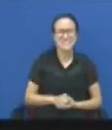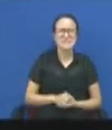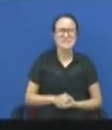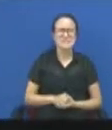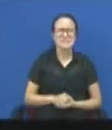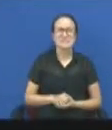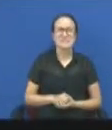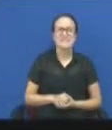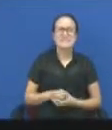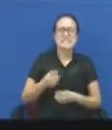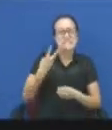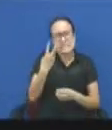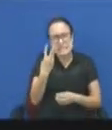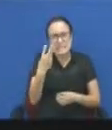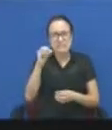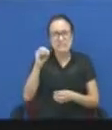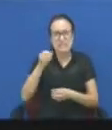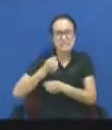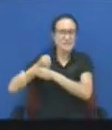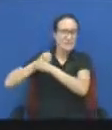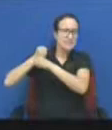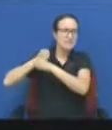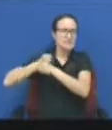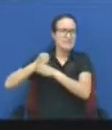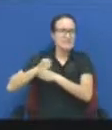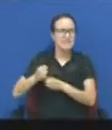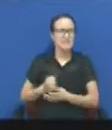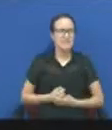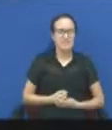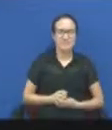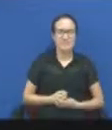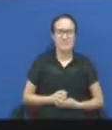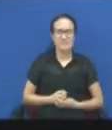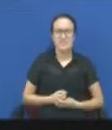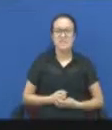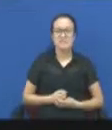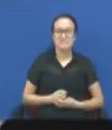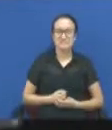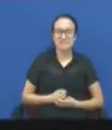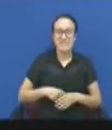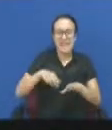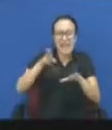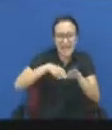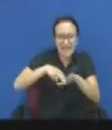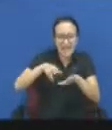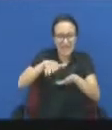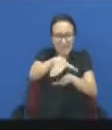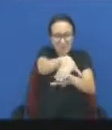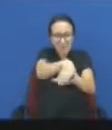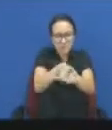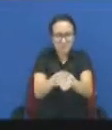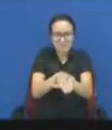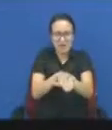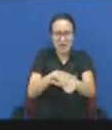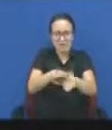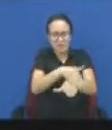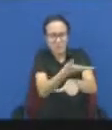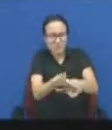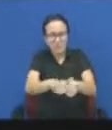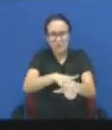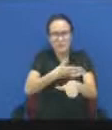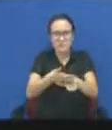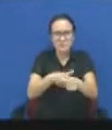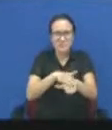há uns 30 anos atrás, a profissão de sapateiro era em alta, estava em alta. Então, aquele que